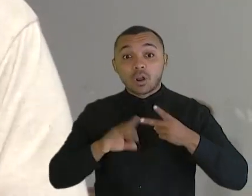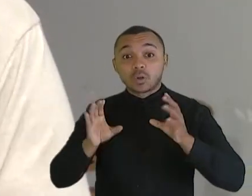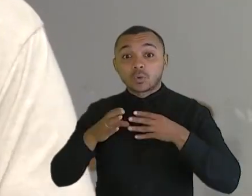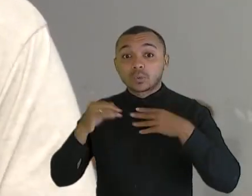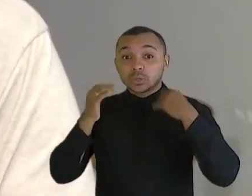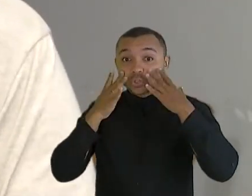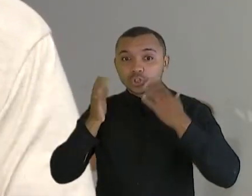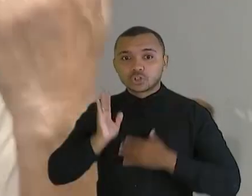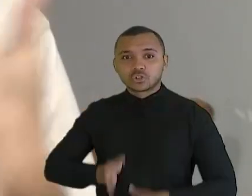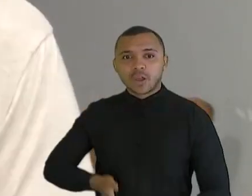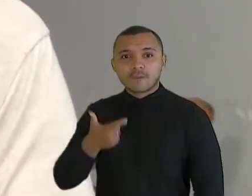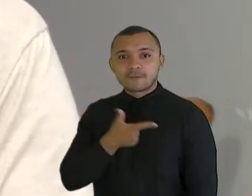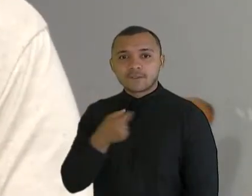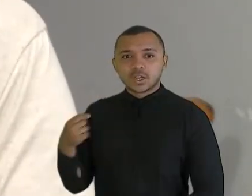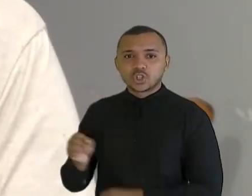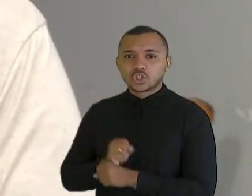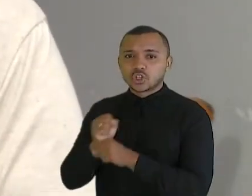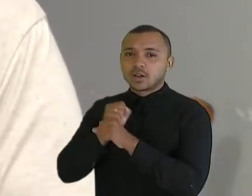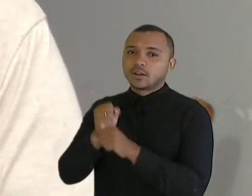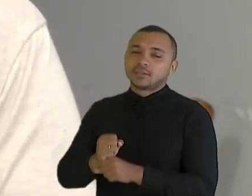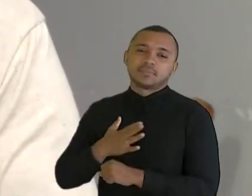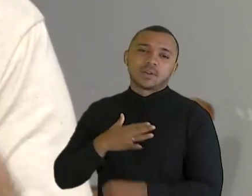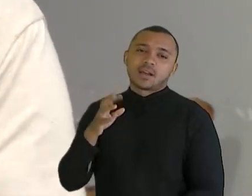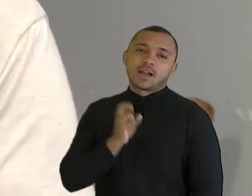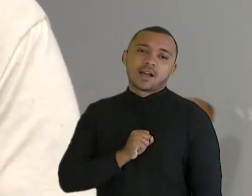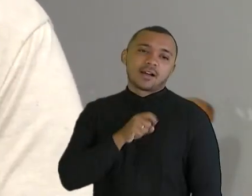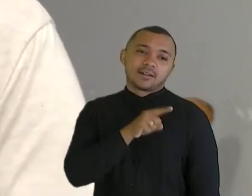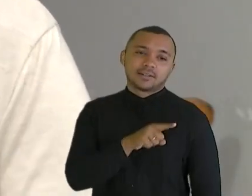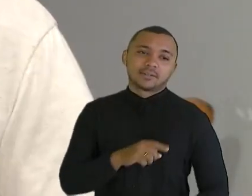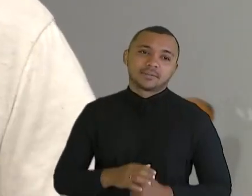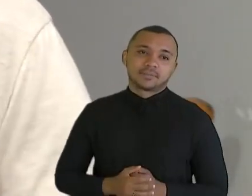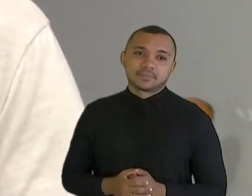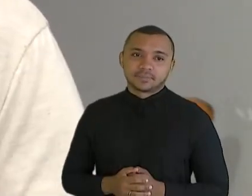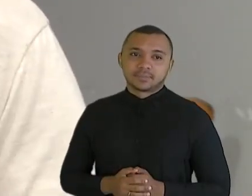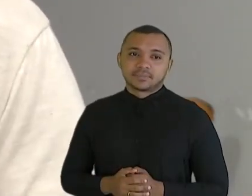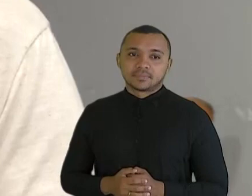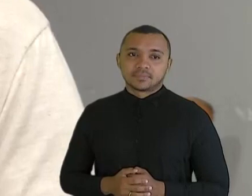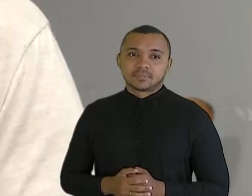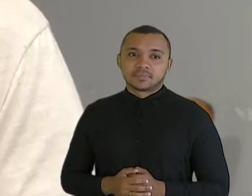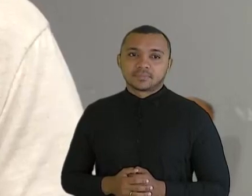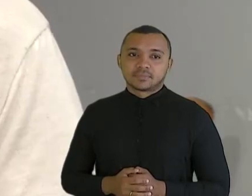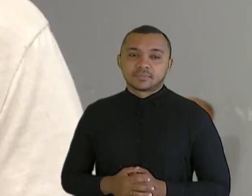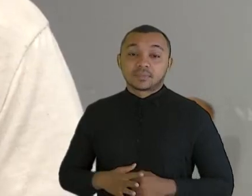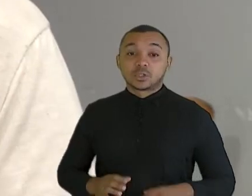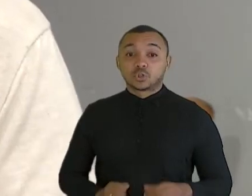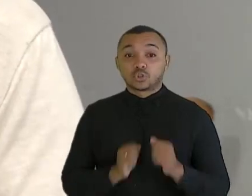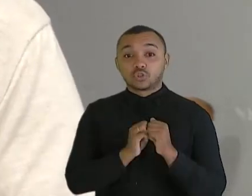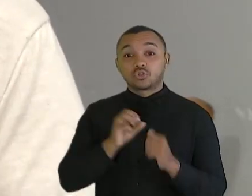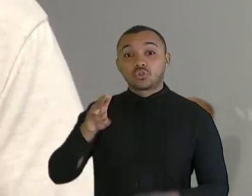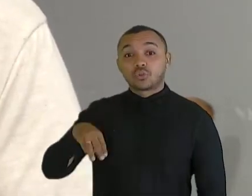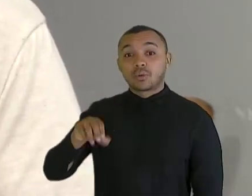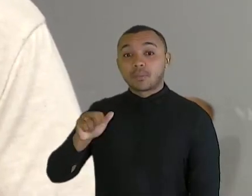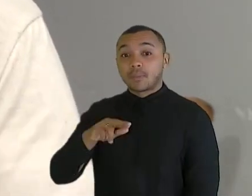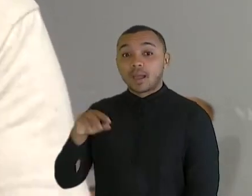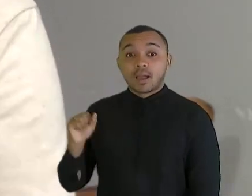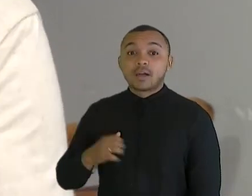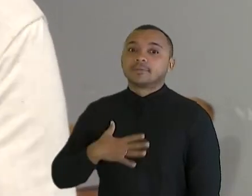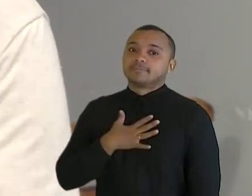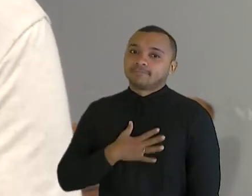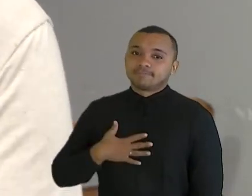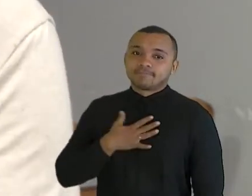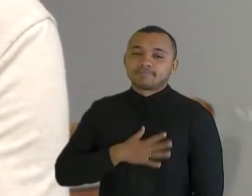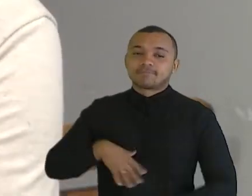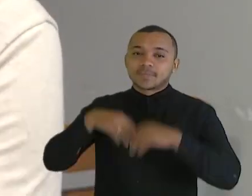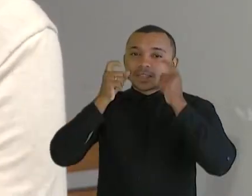que eu passei 20 anos, que é a minha outra casa. E abriu-se essa porta agora com o Marcos, e é uma coisa que me interessa muito, que